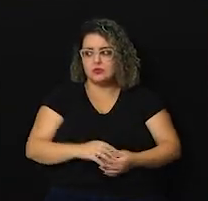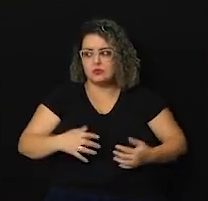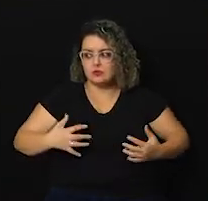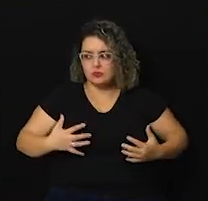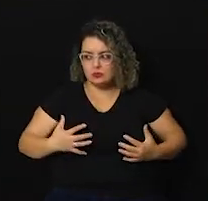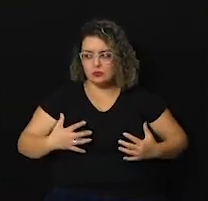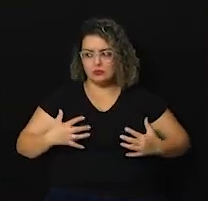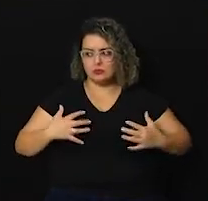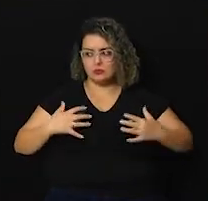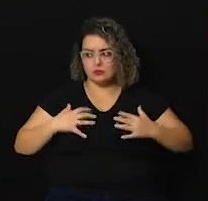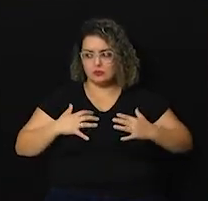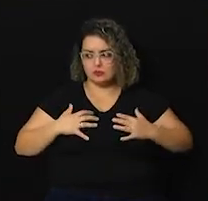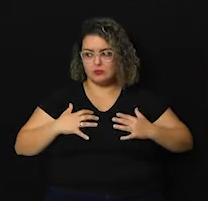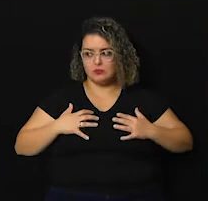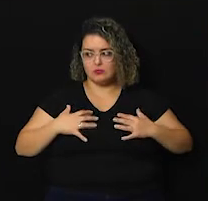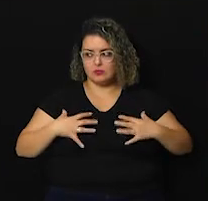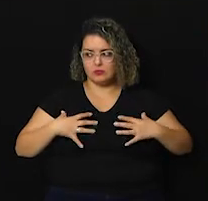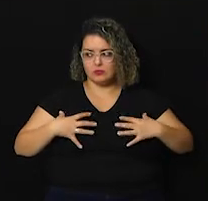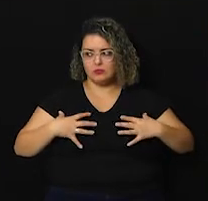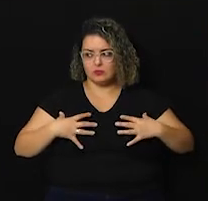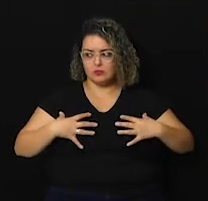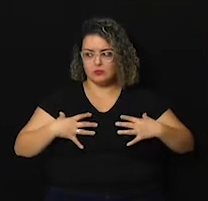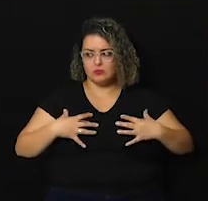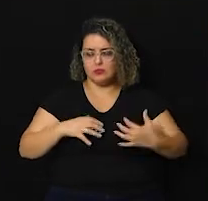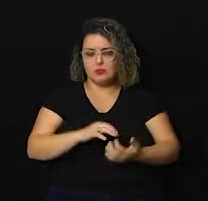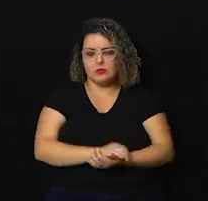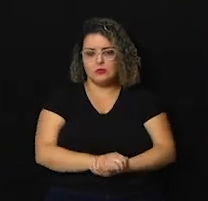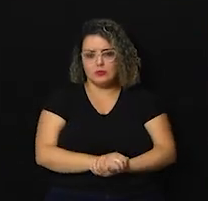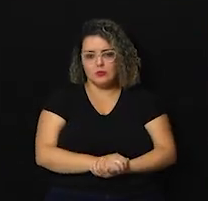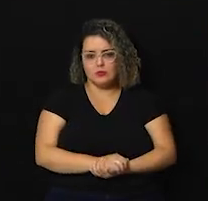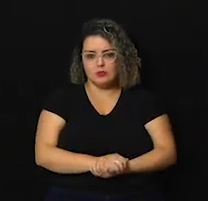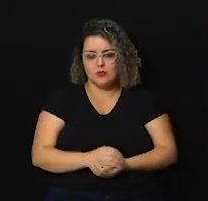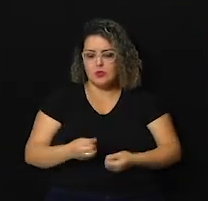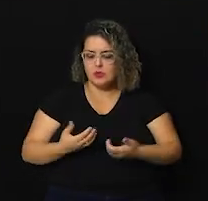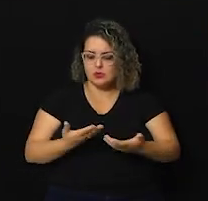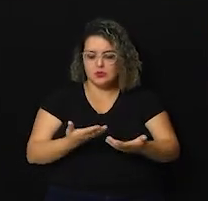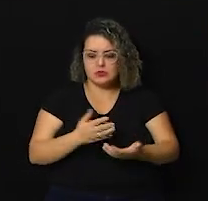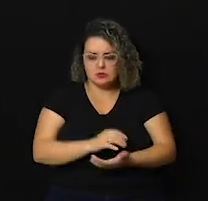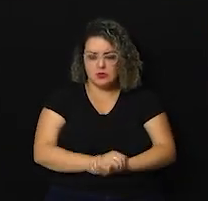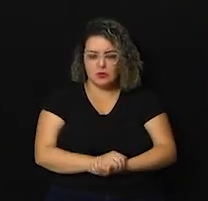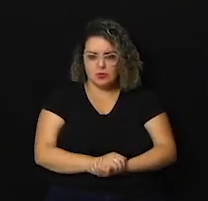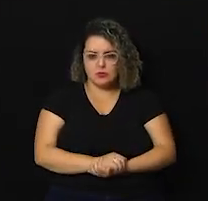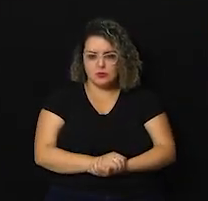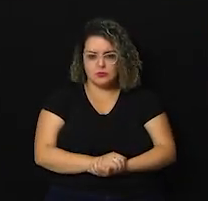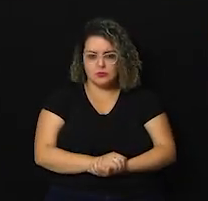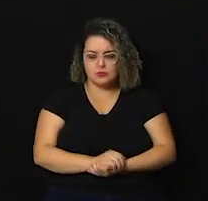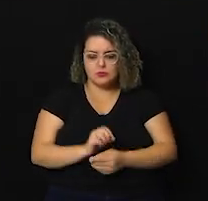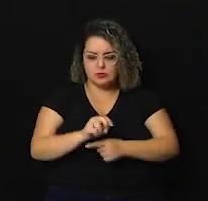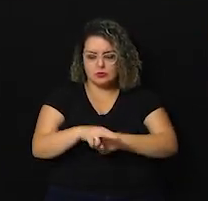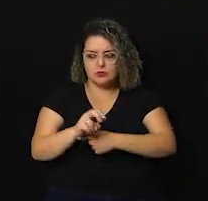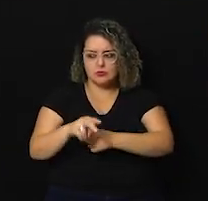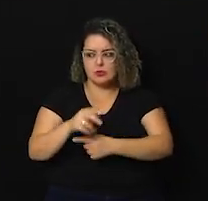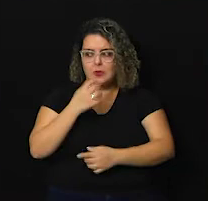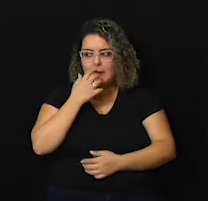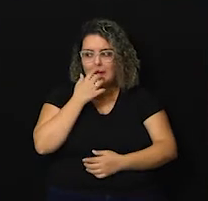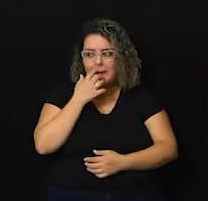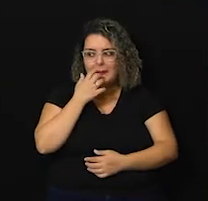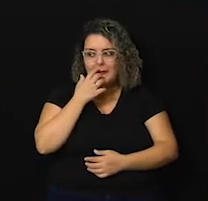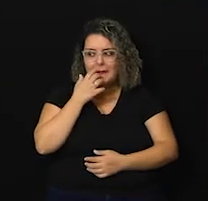mamas quando são expostos a esse tipo de situação. Além disso, os agrotóxicos eles